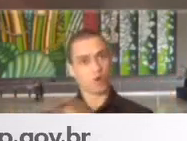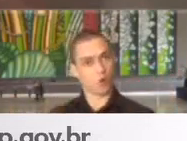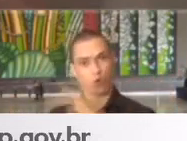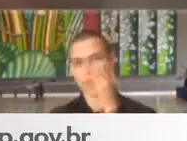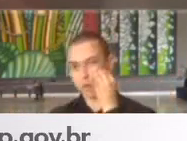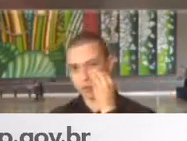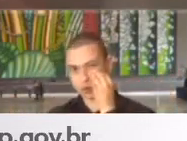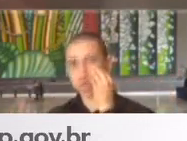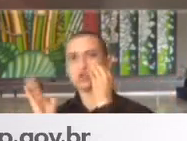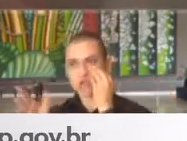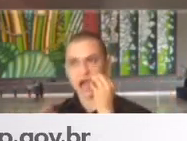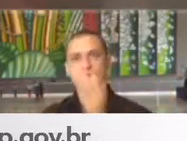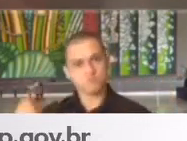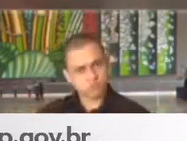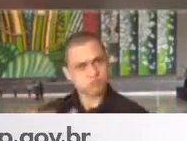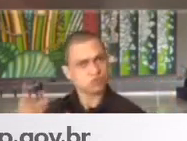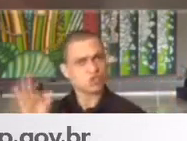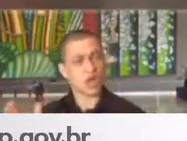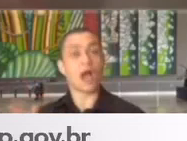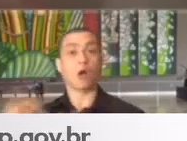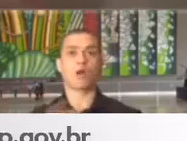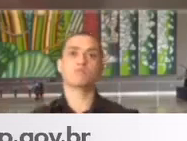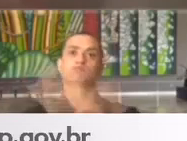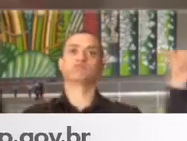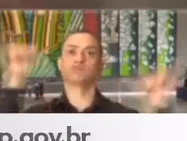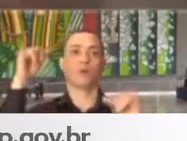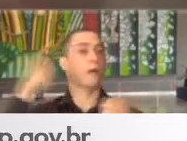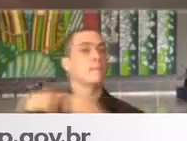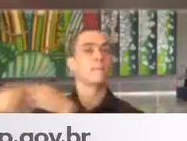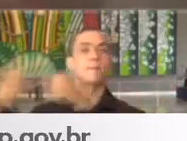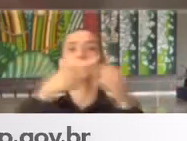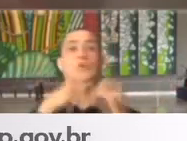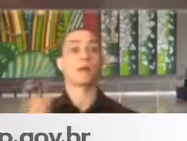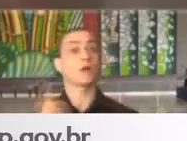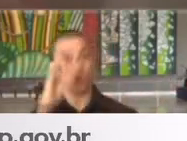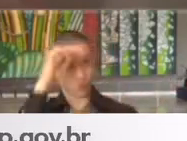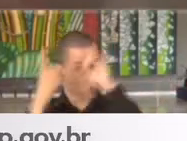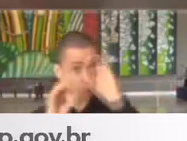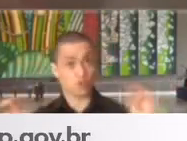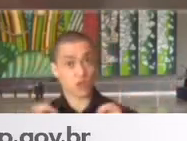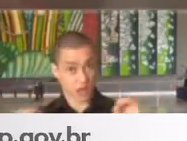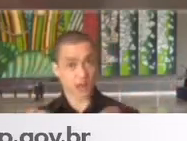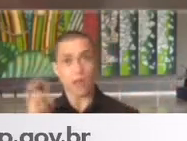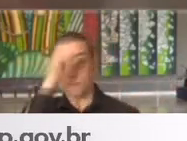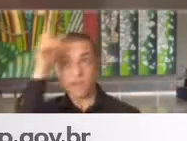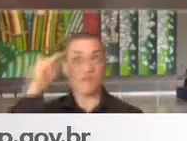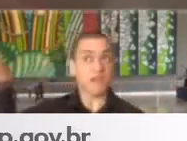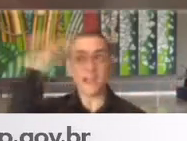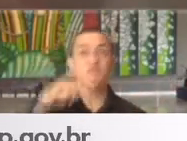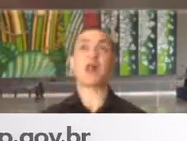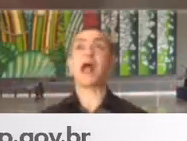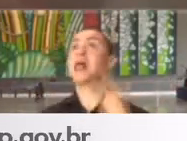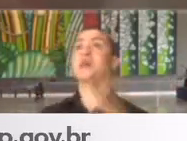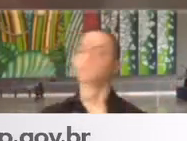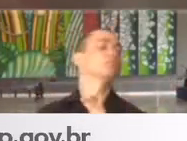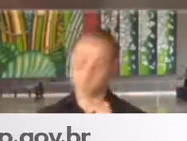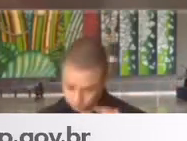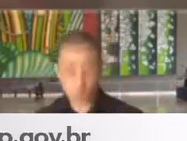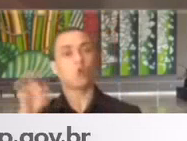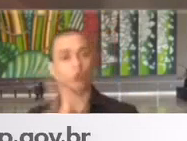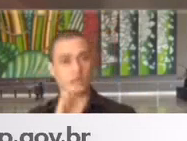vem sendo praticado e agora ampliado, mas para que não haja nenhuma dúvida por parte de prefeita ou prefeito em qualquer